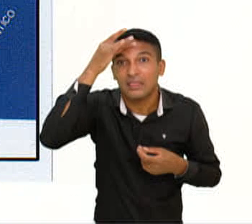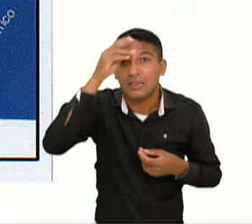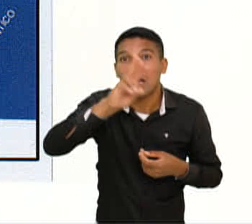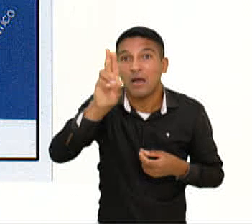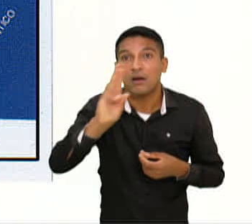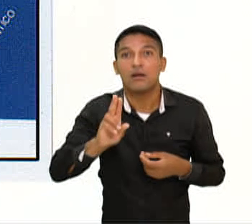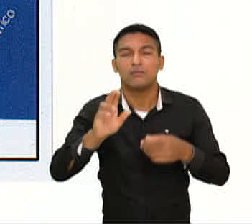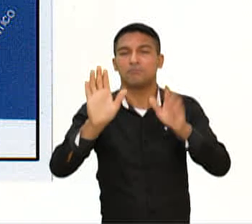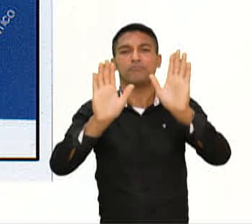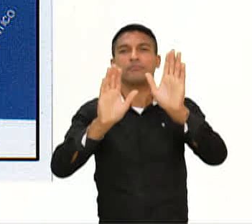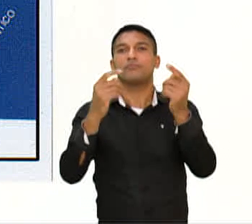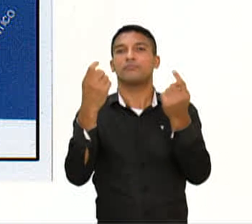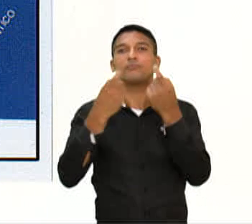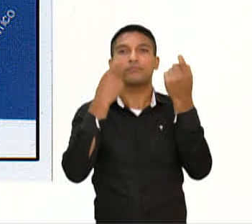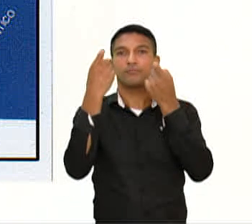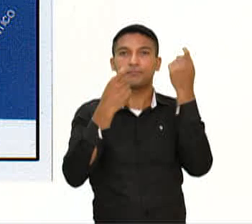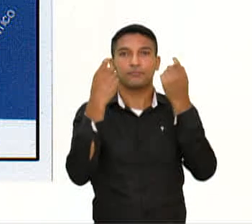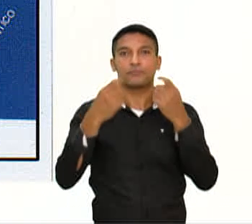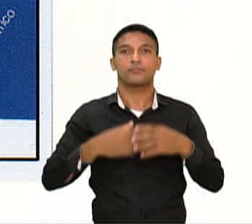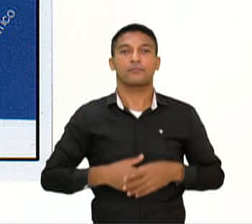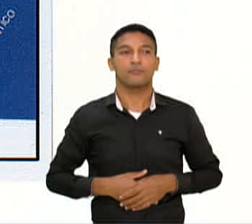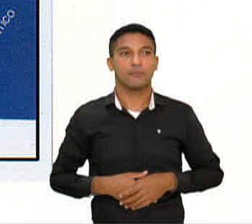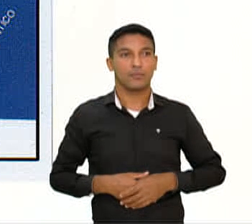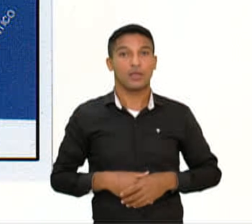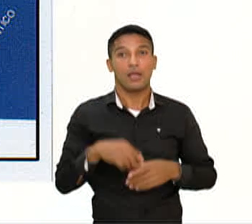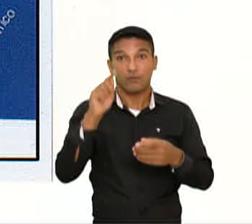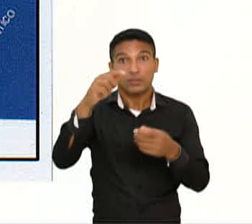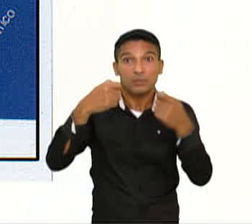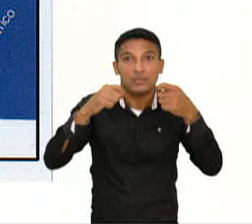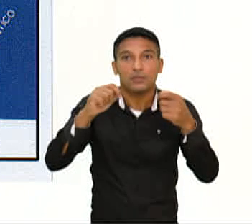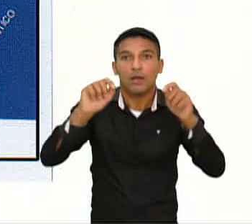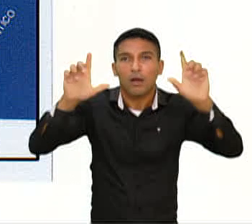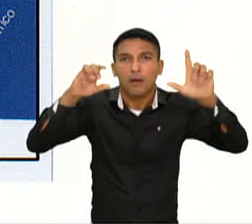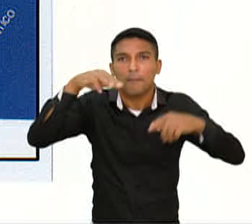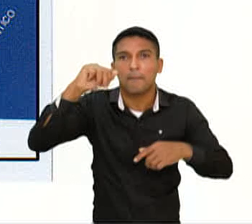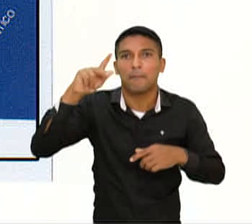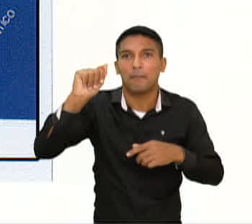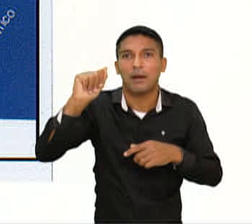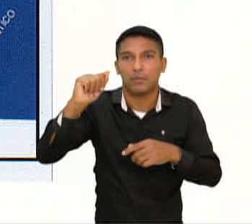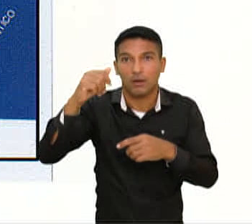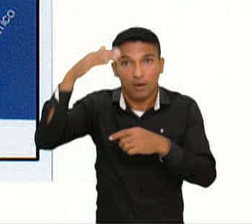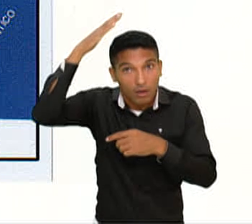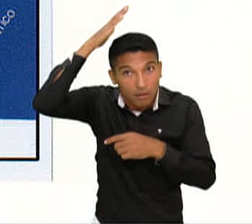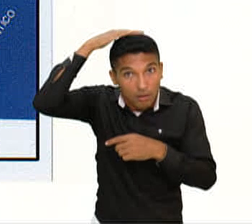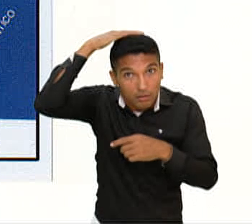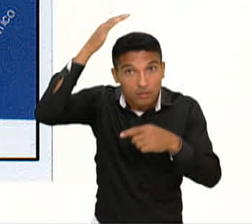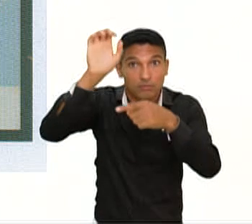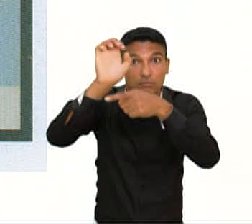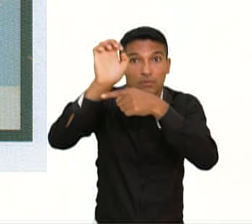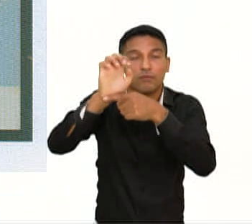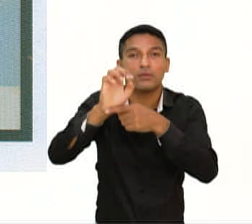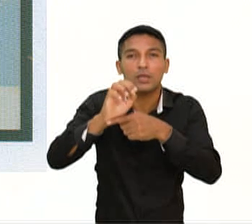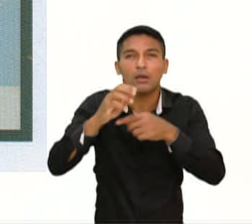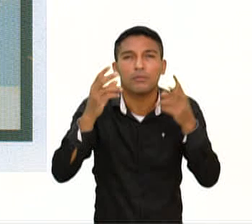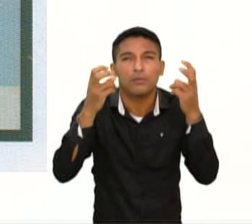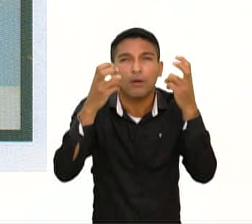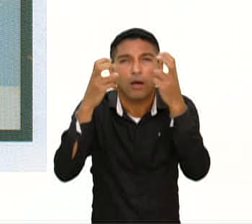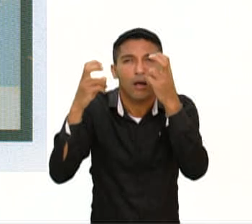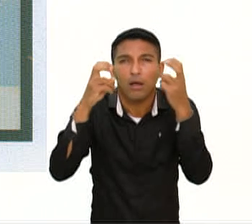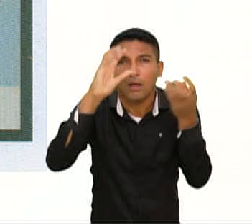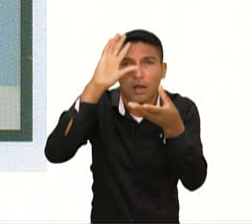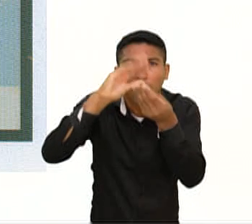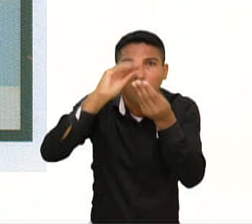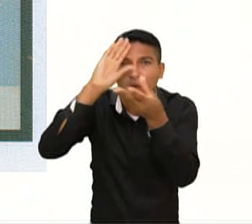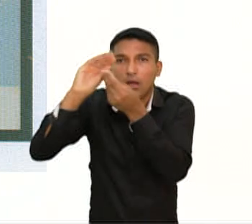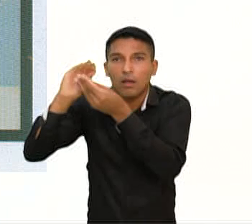nomenclatura. Na verdade, é a sistemática do entendimento que você tem que ter claro que isso foi acontecendo gradativamente. Não